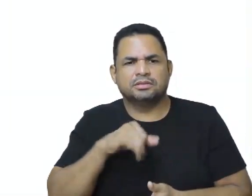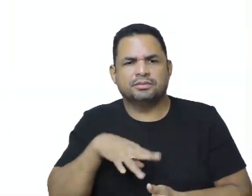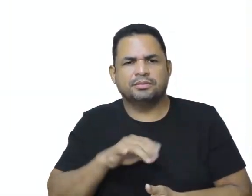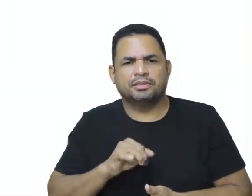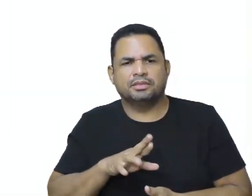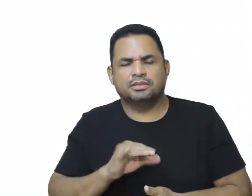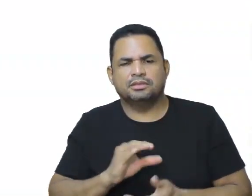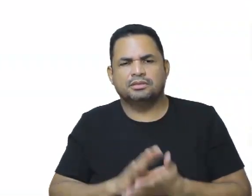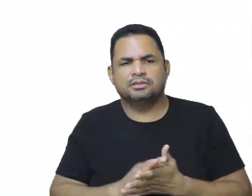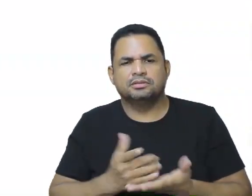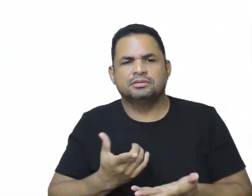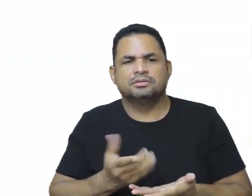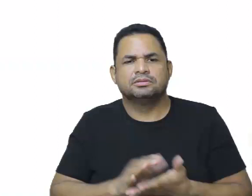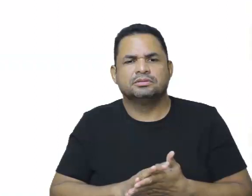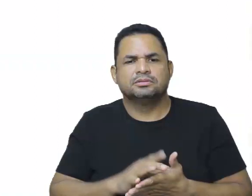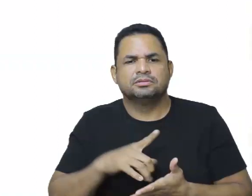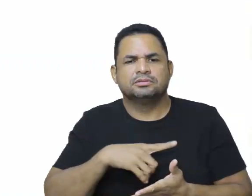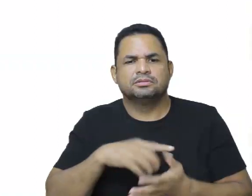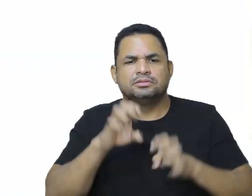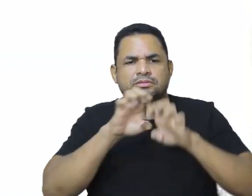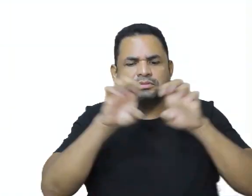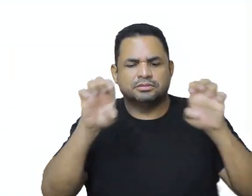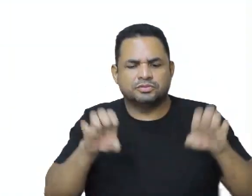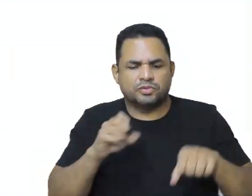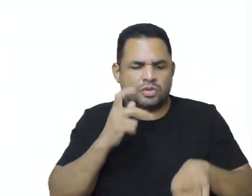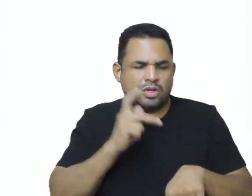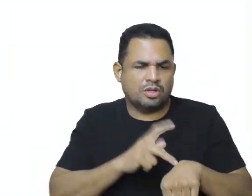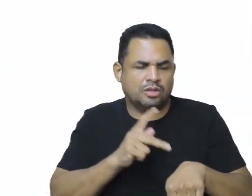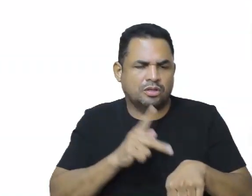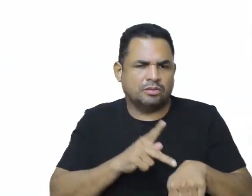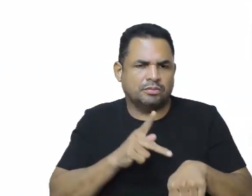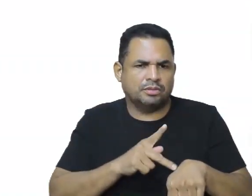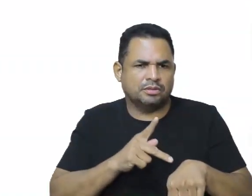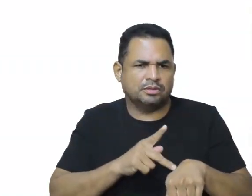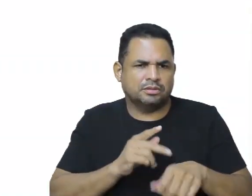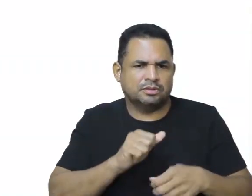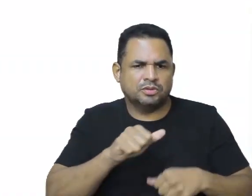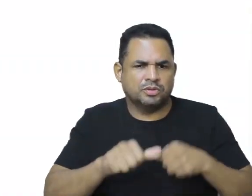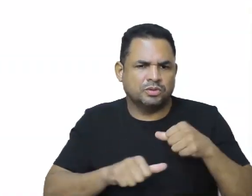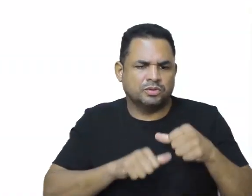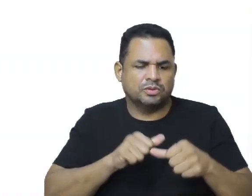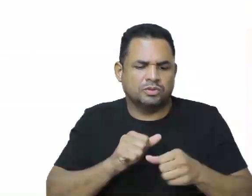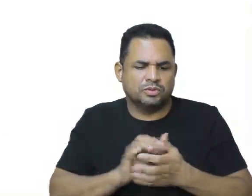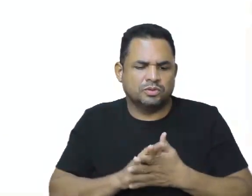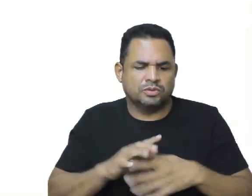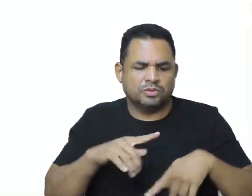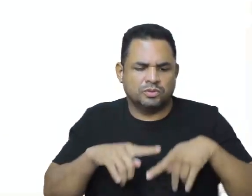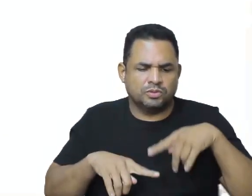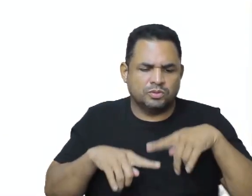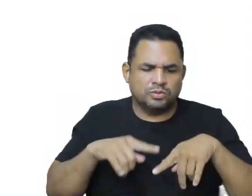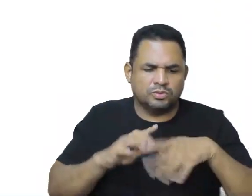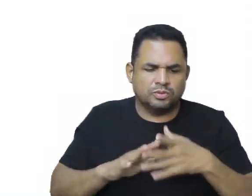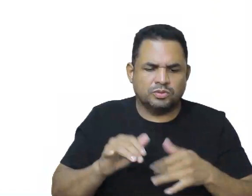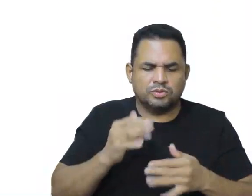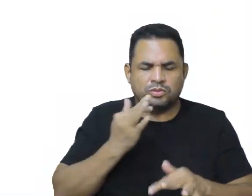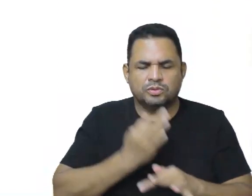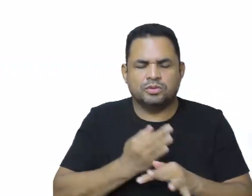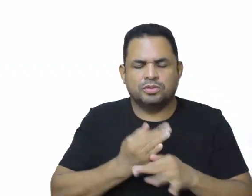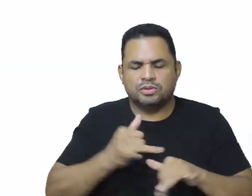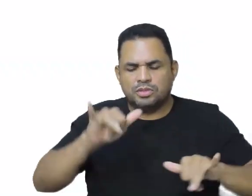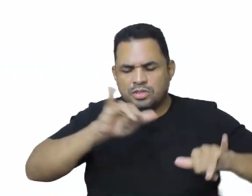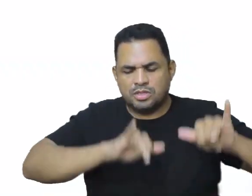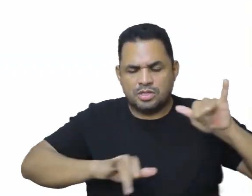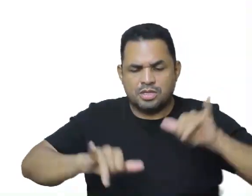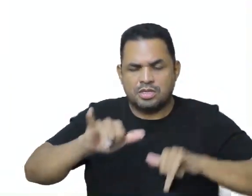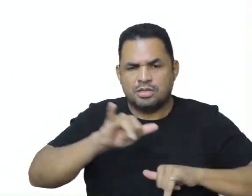intemperismo, ele age aonde? Nas estruturas rochosas, modificando a sua composição física e química da rocha.